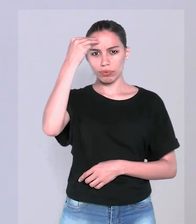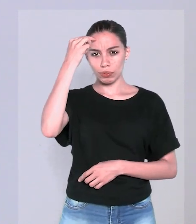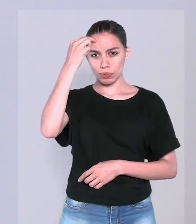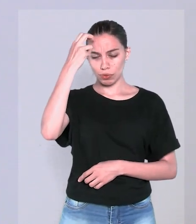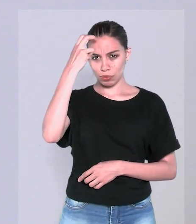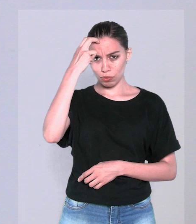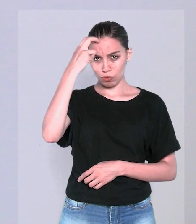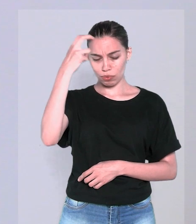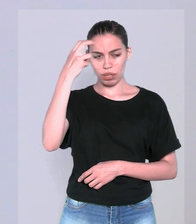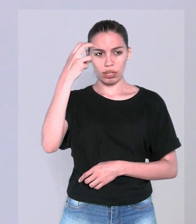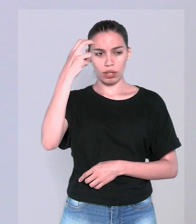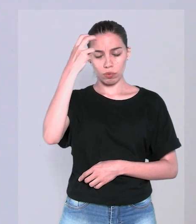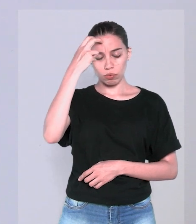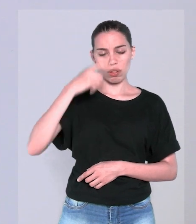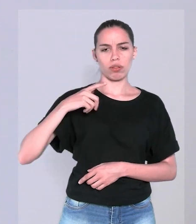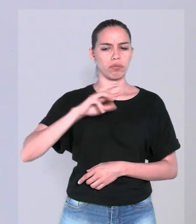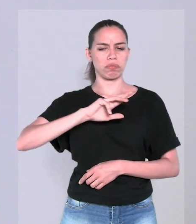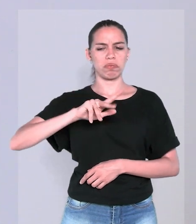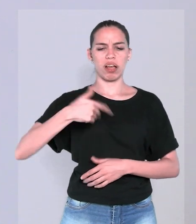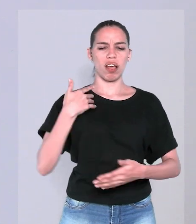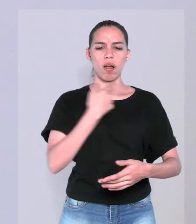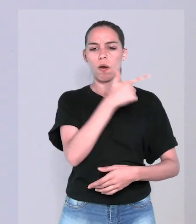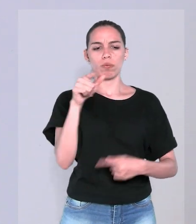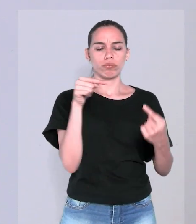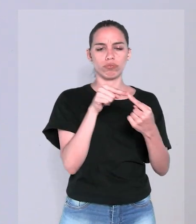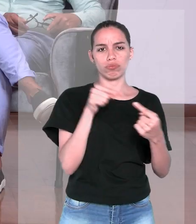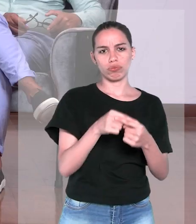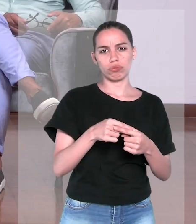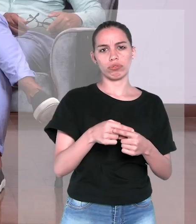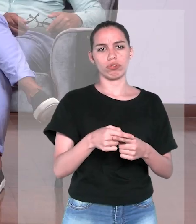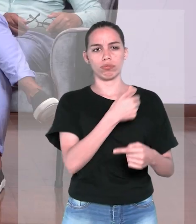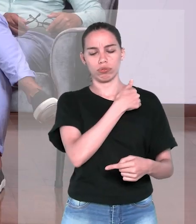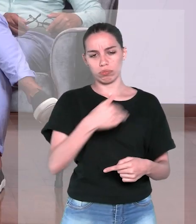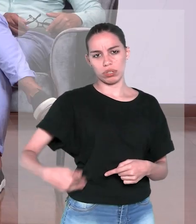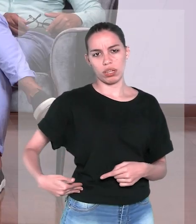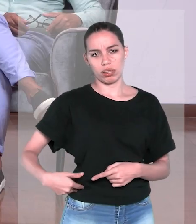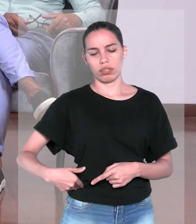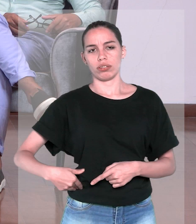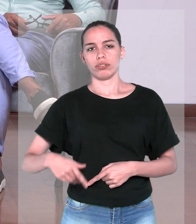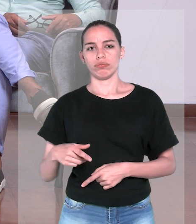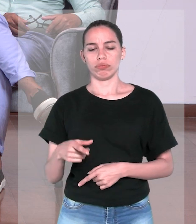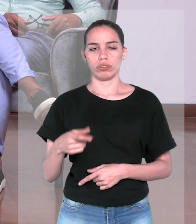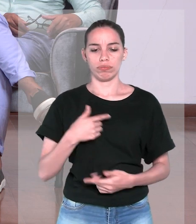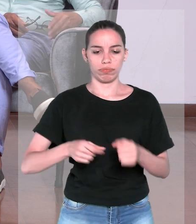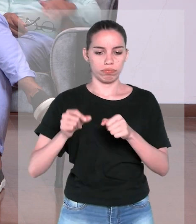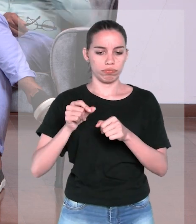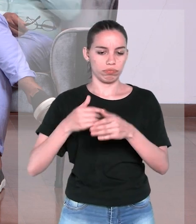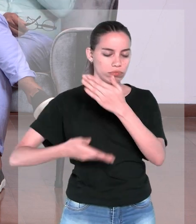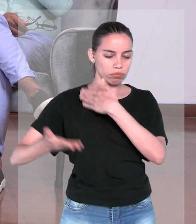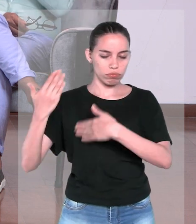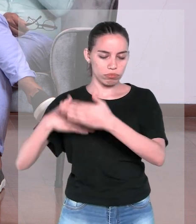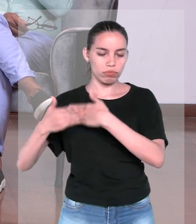calvo, de barba baixa e grisalha. Hugo veste uma camisa de botões e manga comprida de tom verde claro e